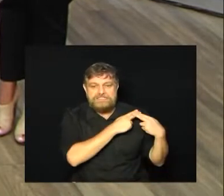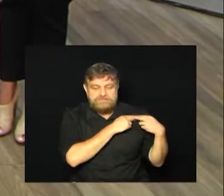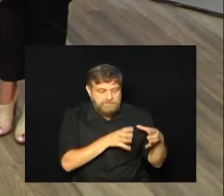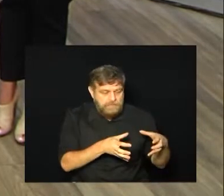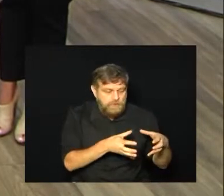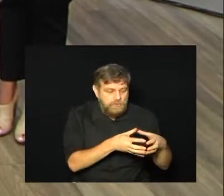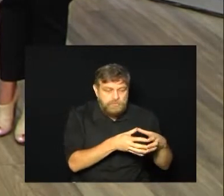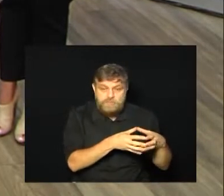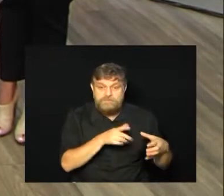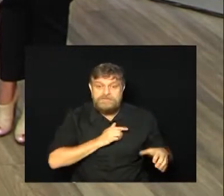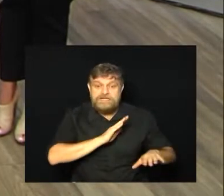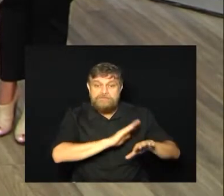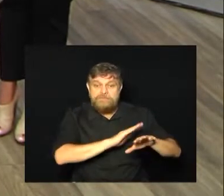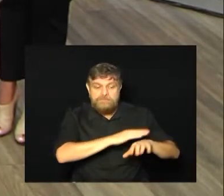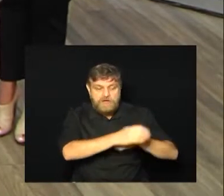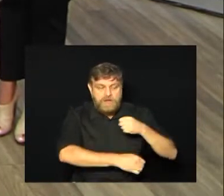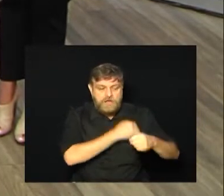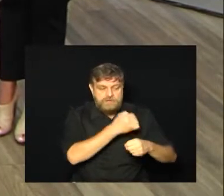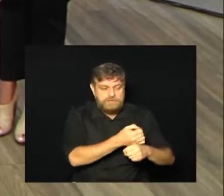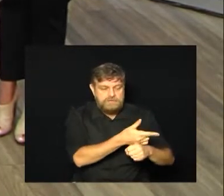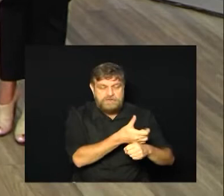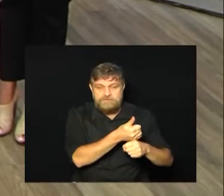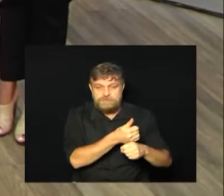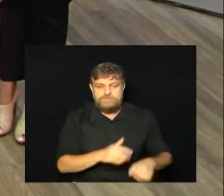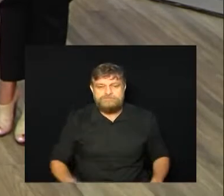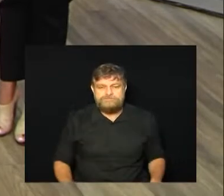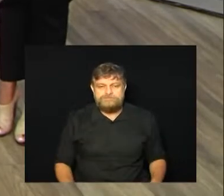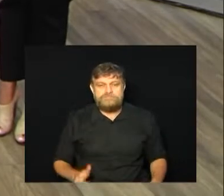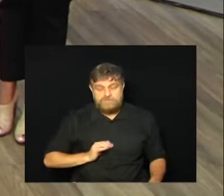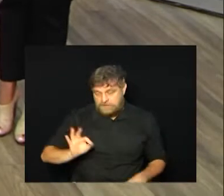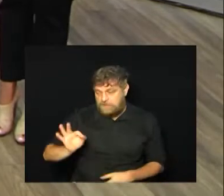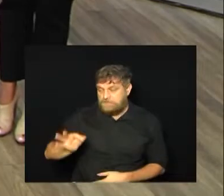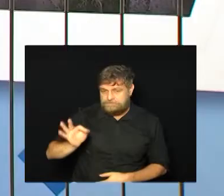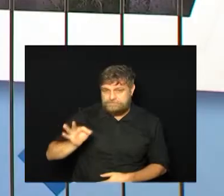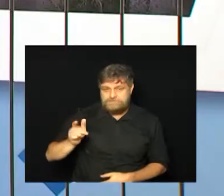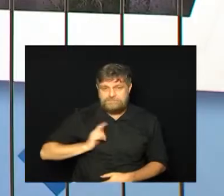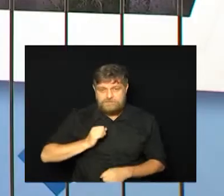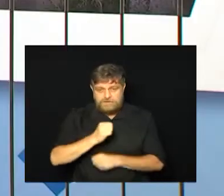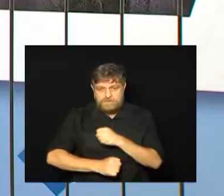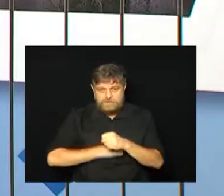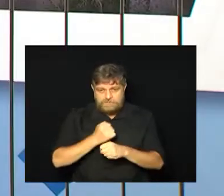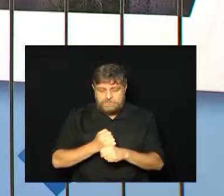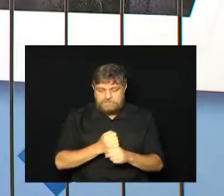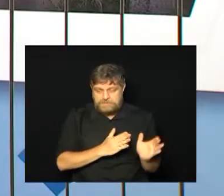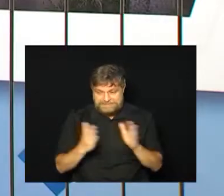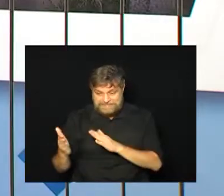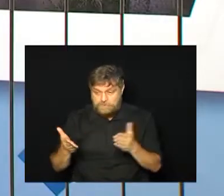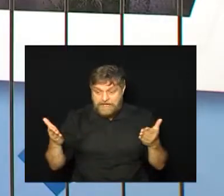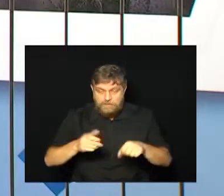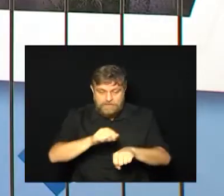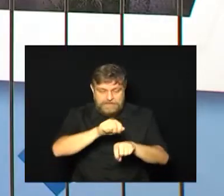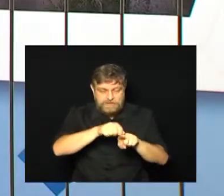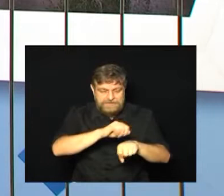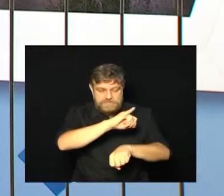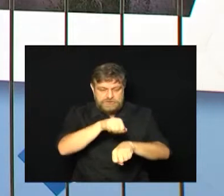fez do ano de 2021 na sua respectiva comissão. Isso mesmo, Gabriel. Ao longo desse mês de janeiro, a gente vai exibir aqui no